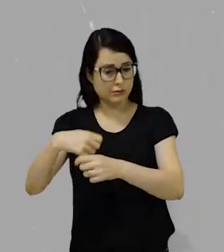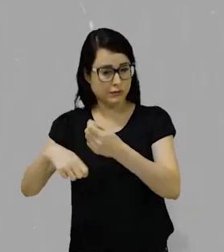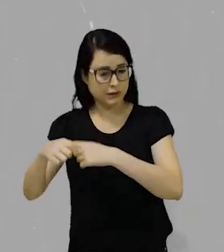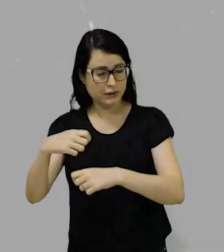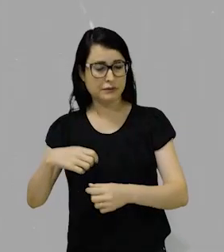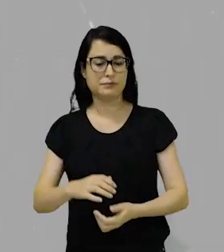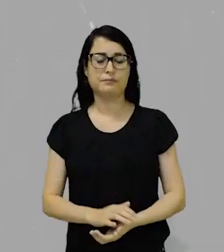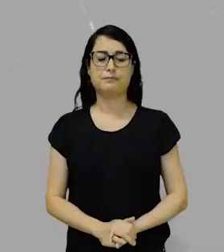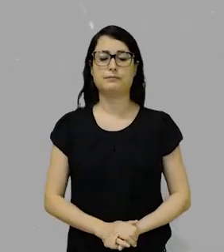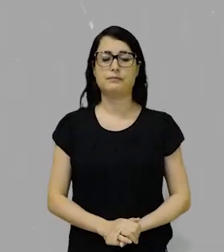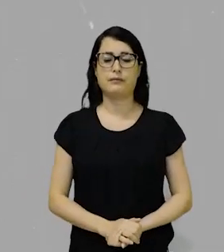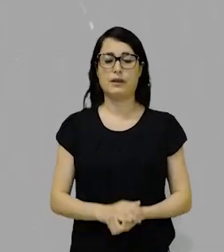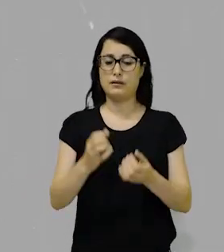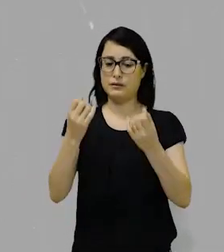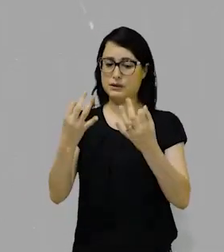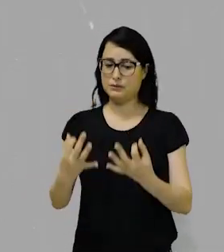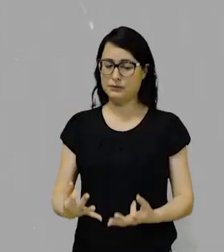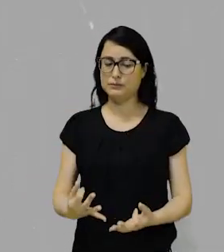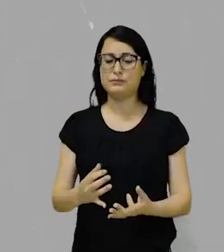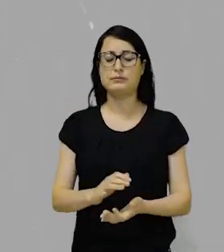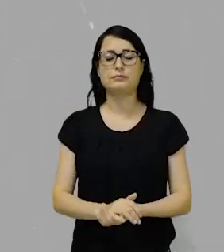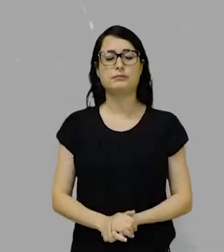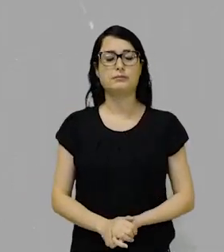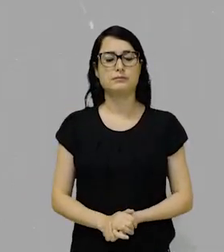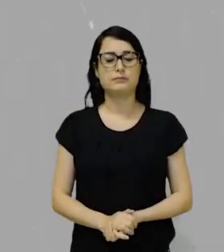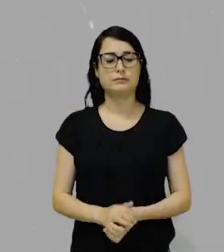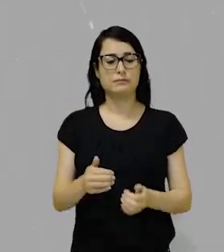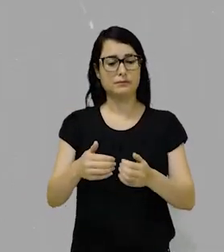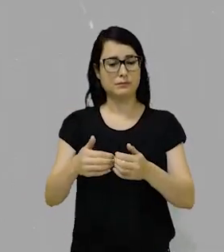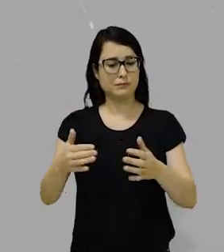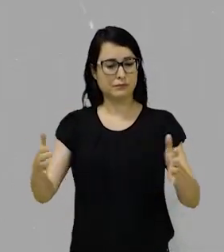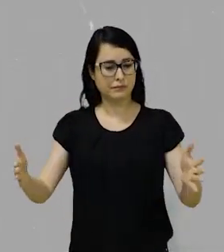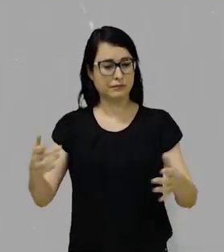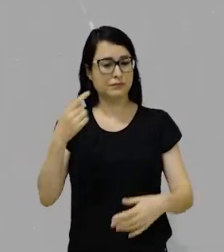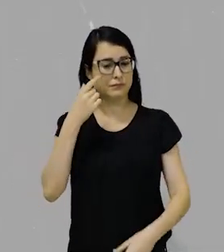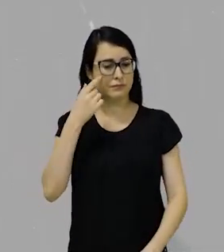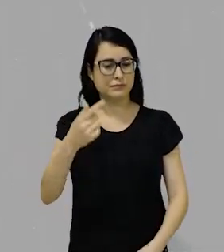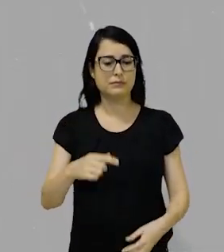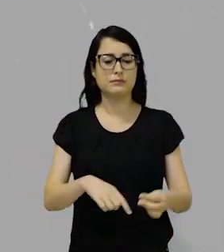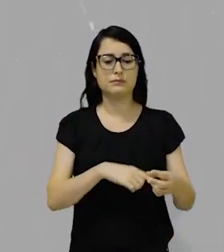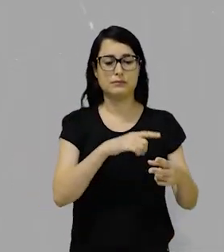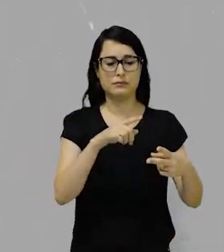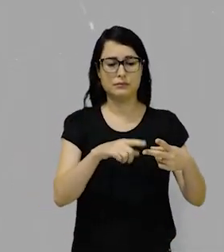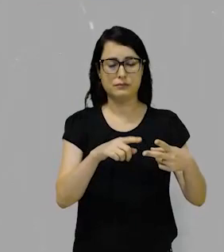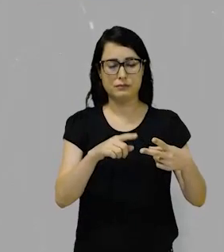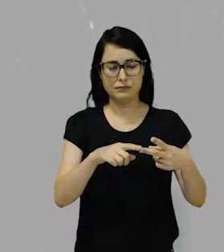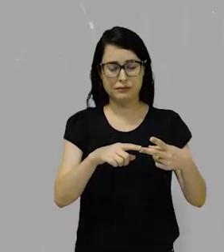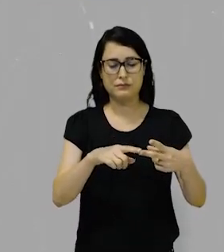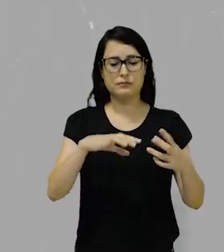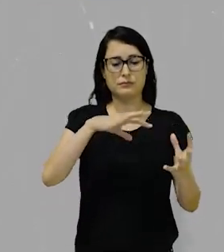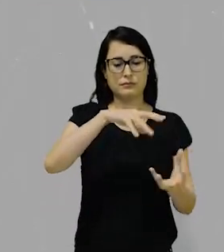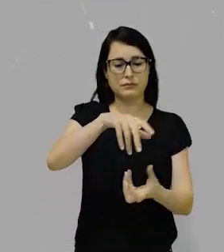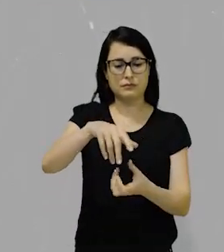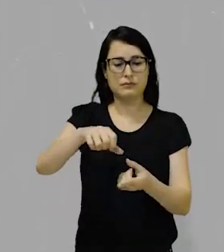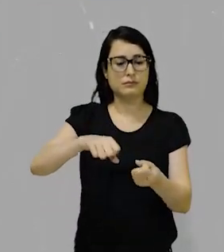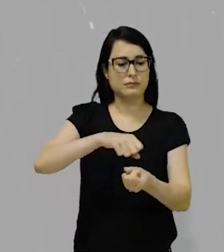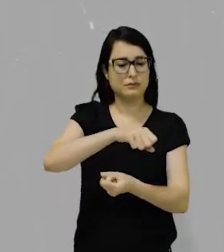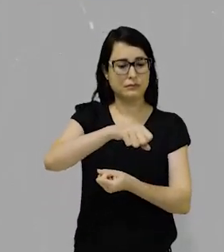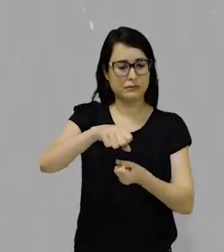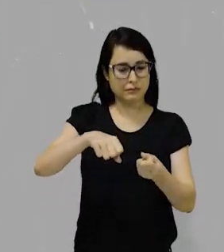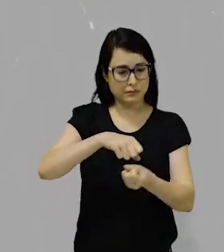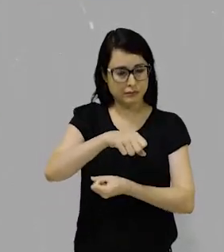gente vai falar sobre isso. Que desenvolvimento ele abre uma nova perspectiva de lucro. Sustentabilidade ambiental, ou seja, vamos crescer, mas